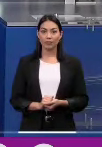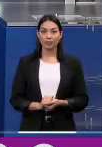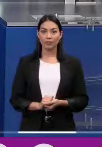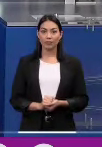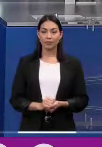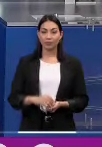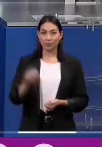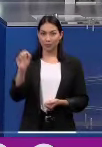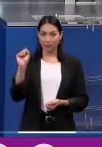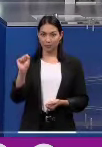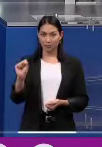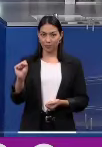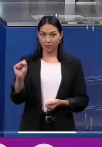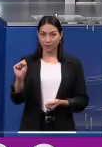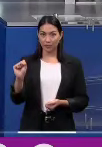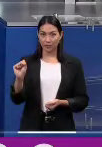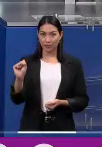Número 8.